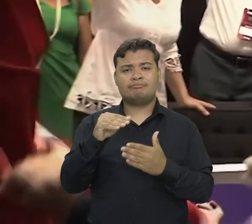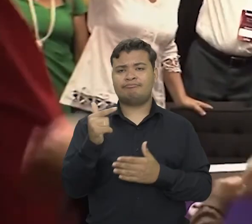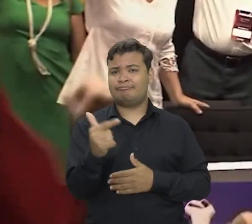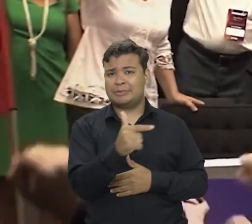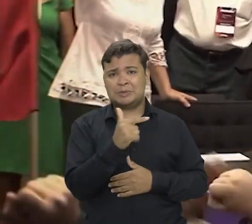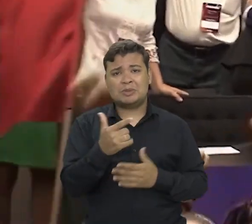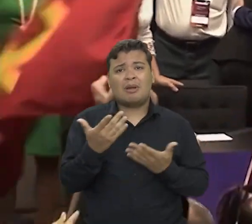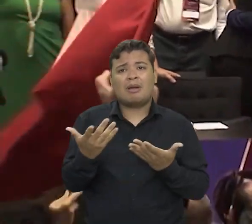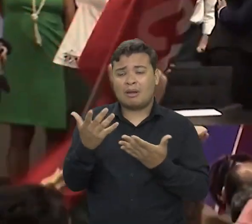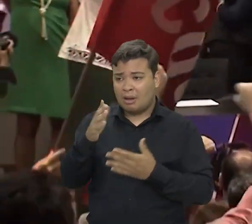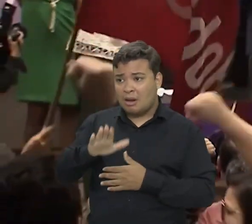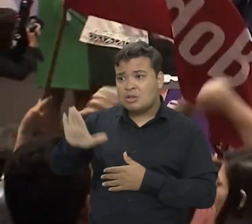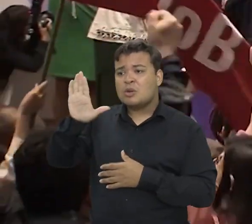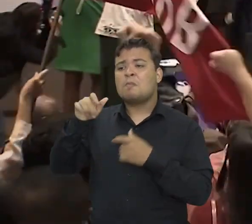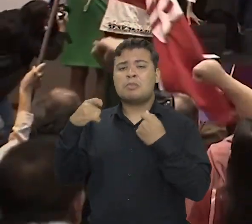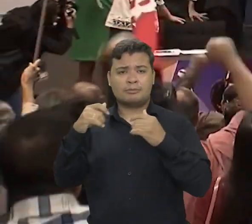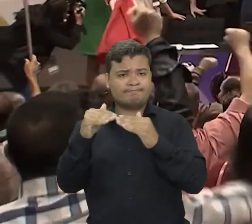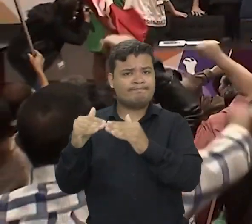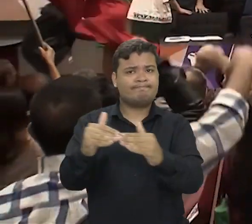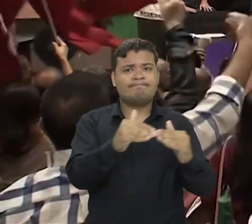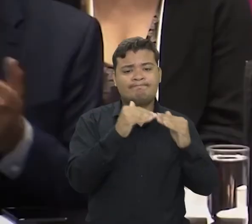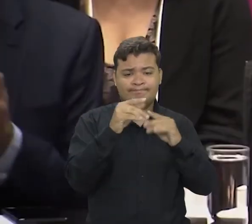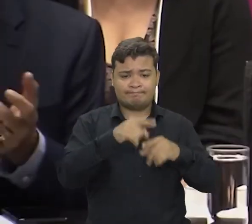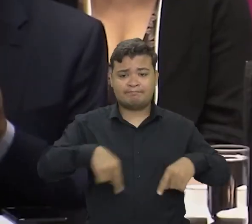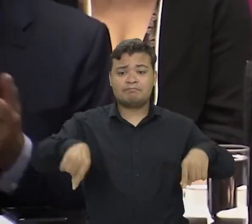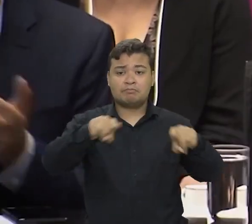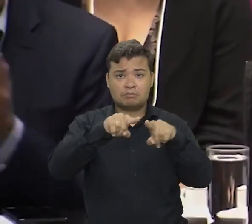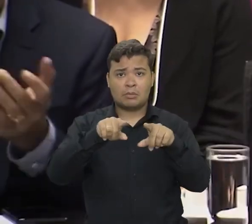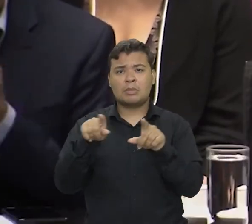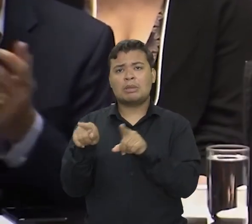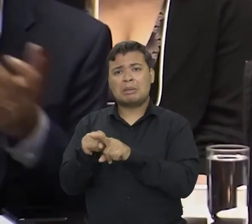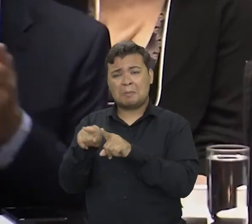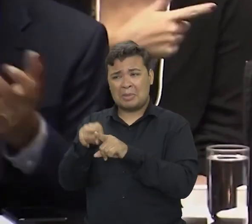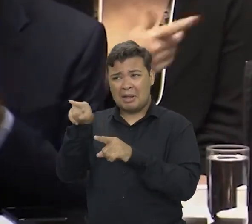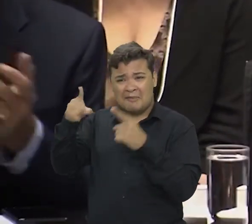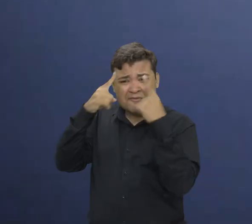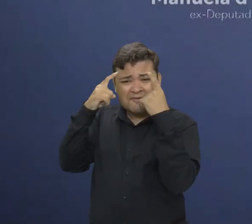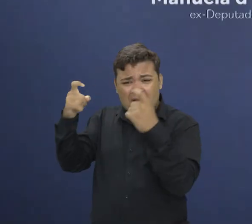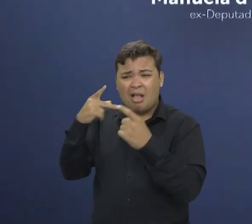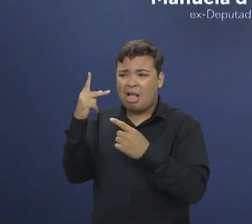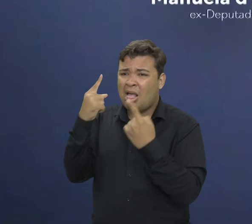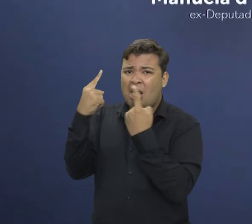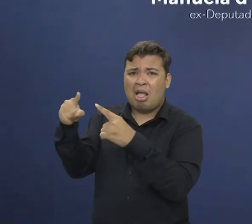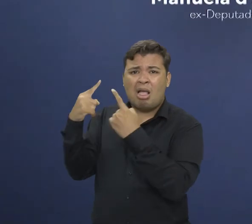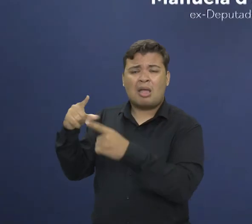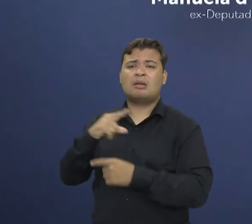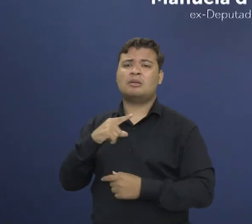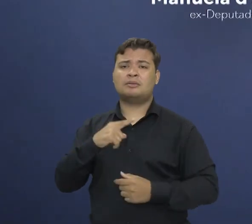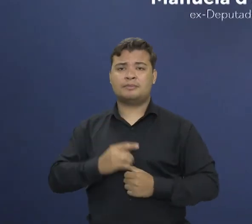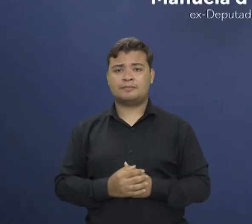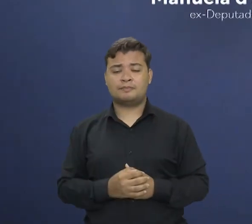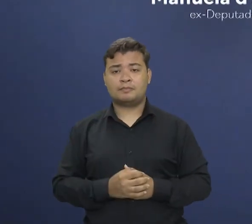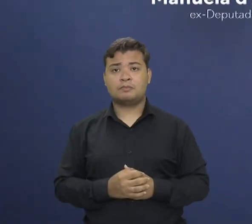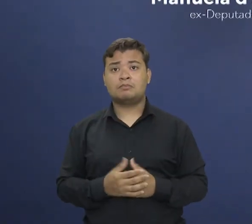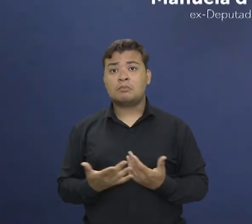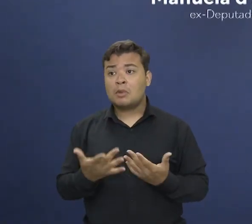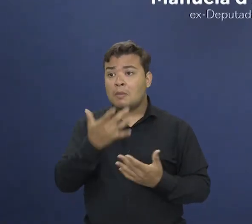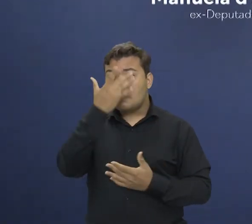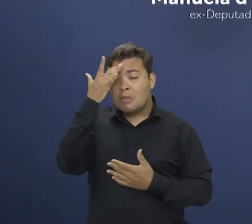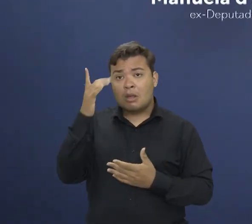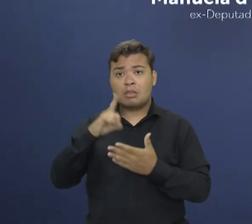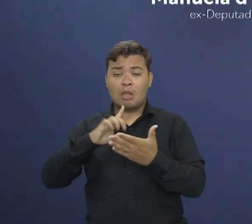para qualquer candidato. E mais ainda para quem é alvo de violência política. Uma pessoa que é